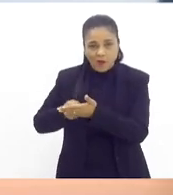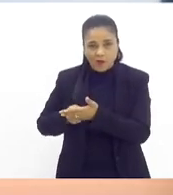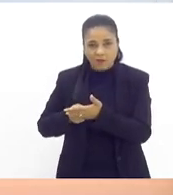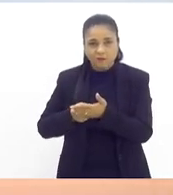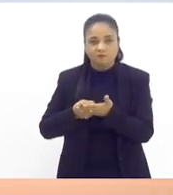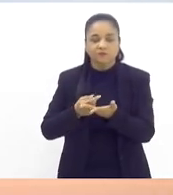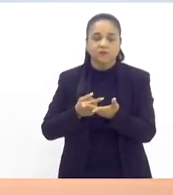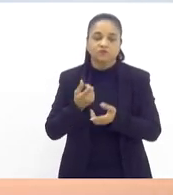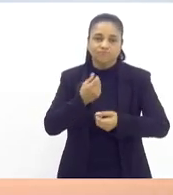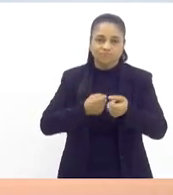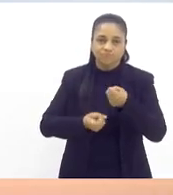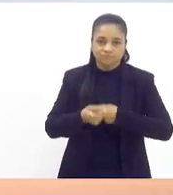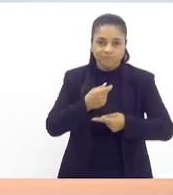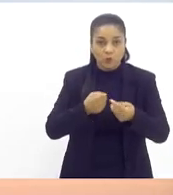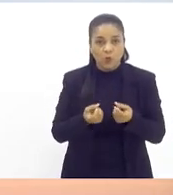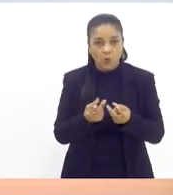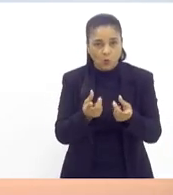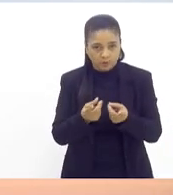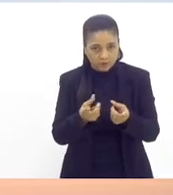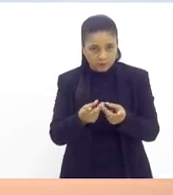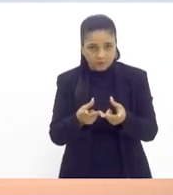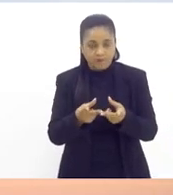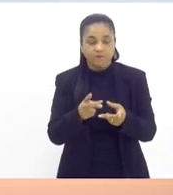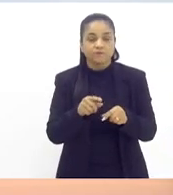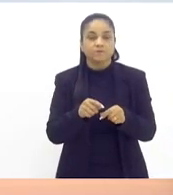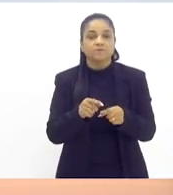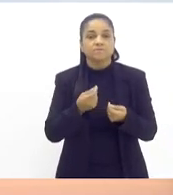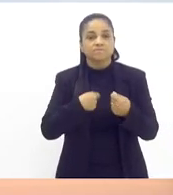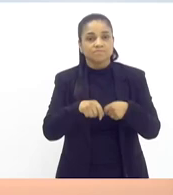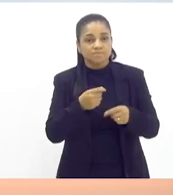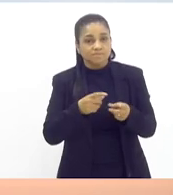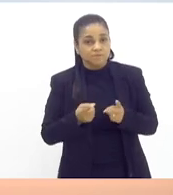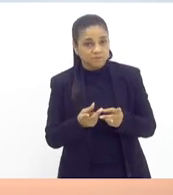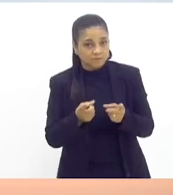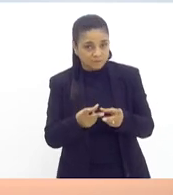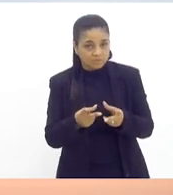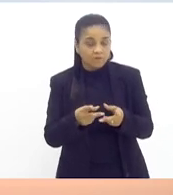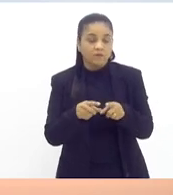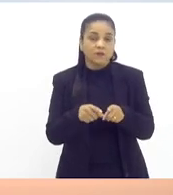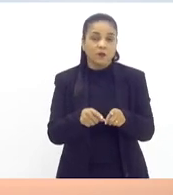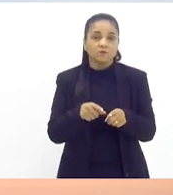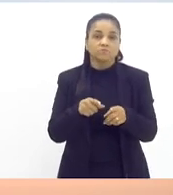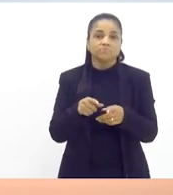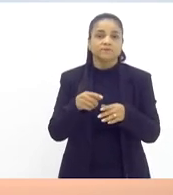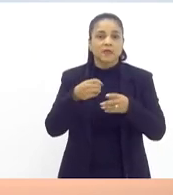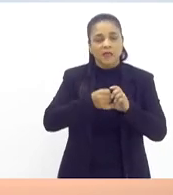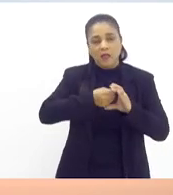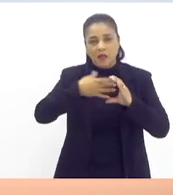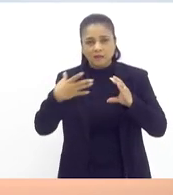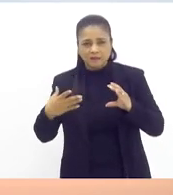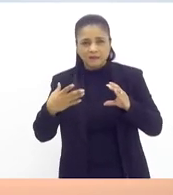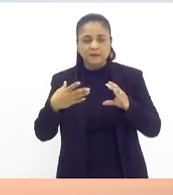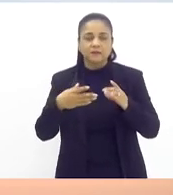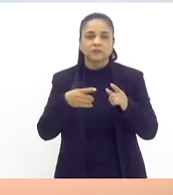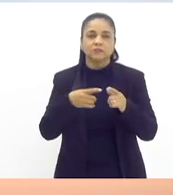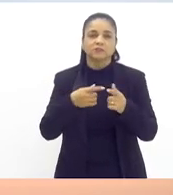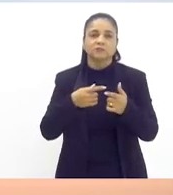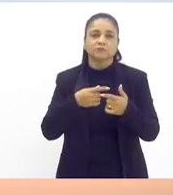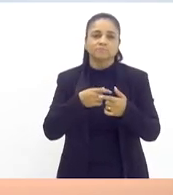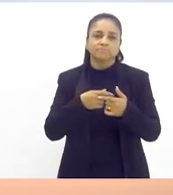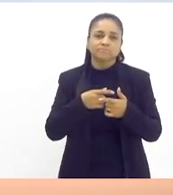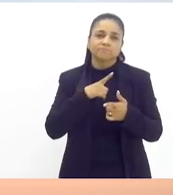e comercialização. E essas características são uma base ampla de incidência, contemplando,